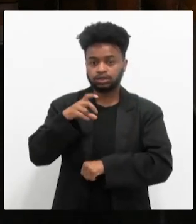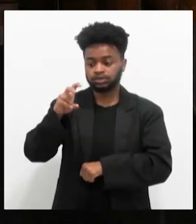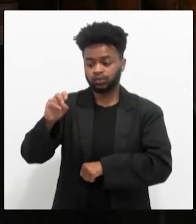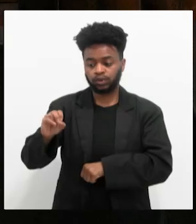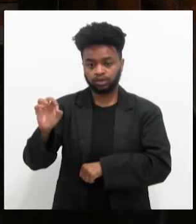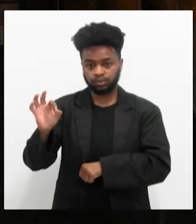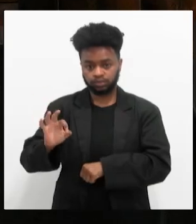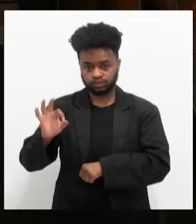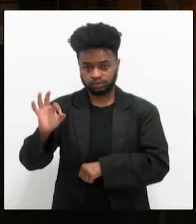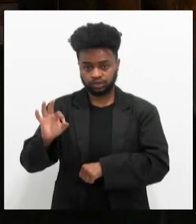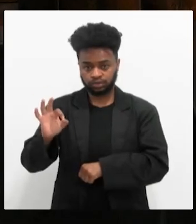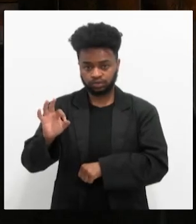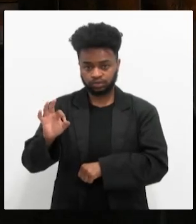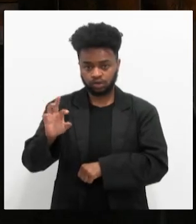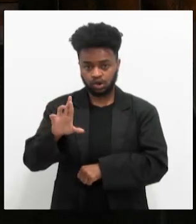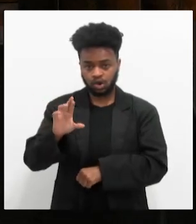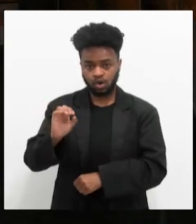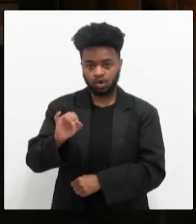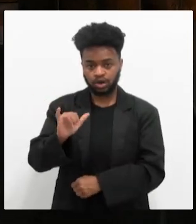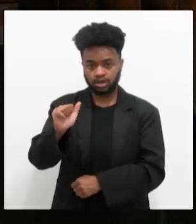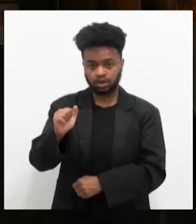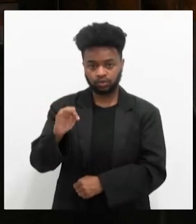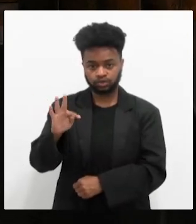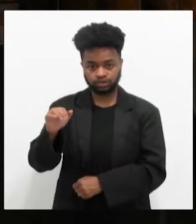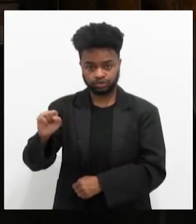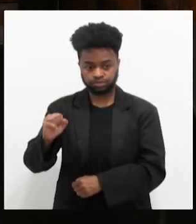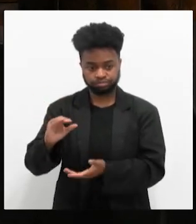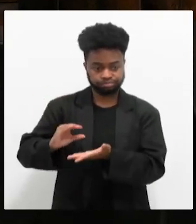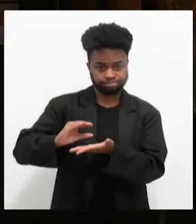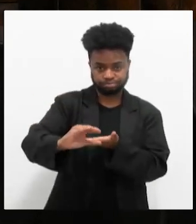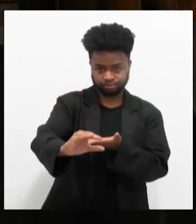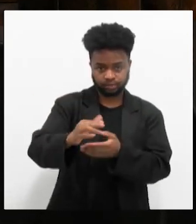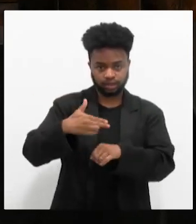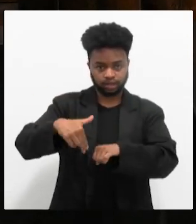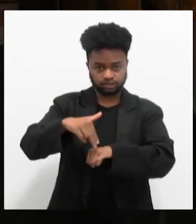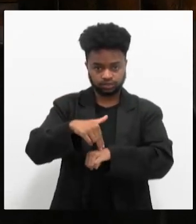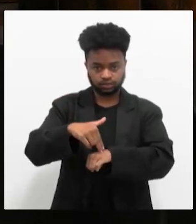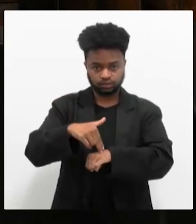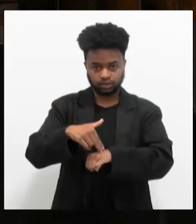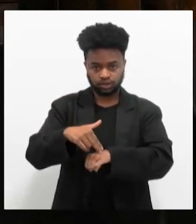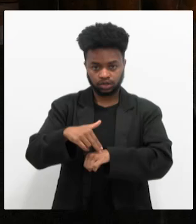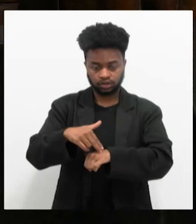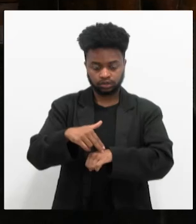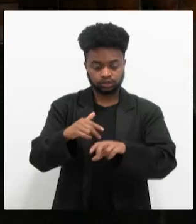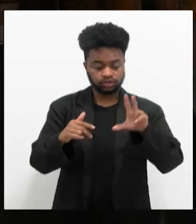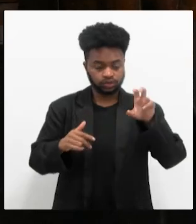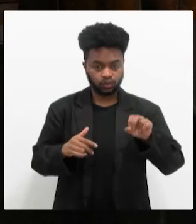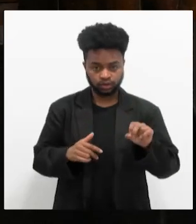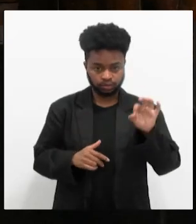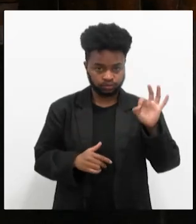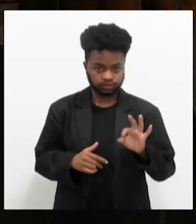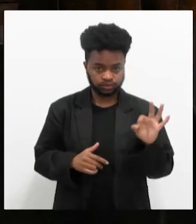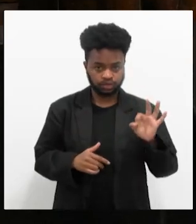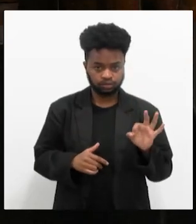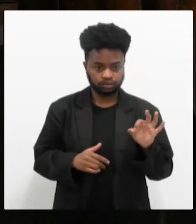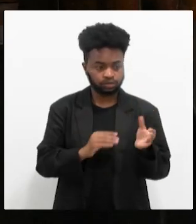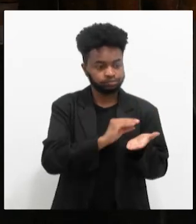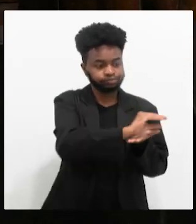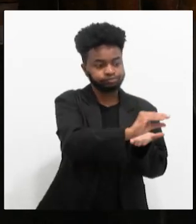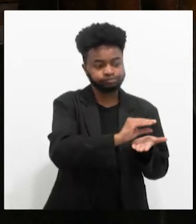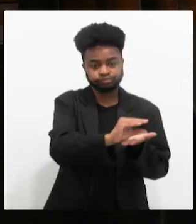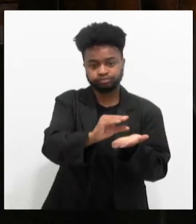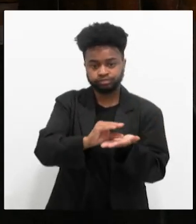50% dos royalties vai para a União. E os outros 50% divide entre os estados e